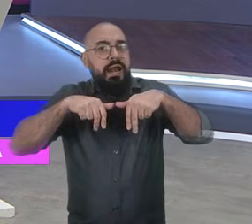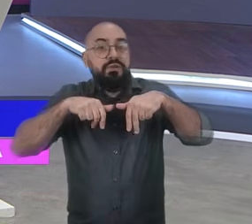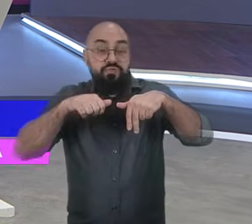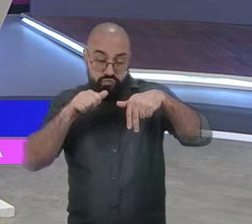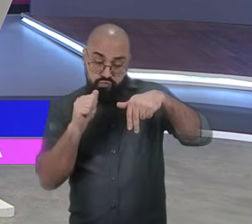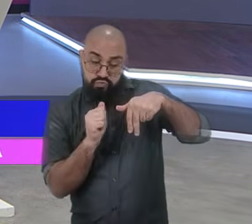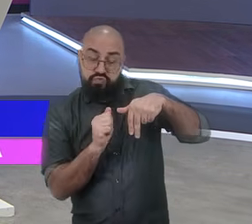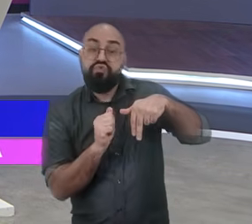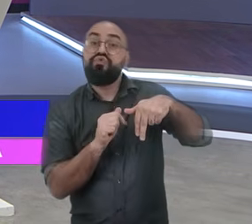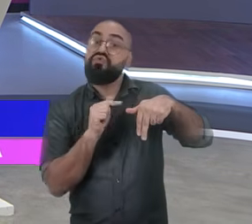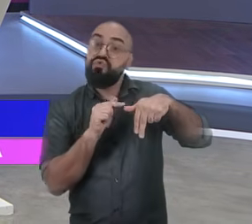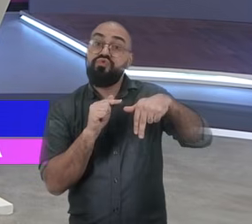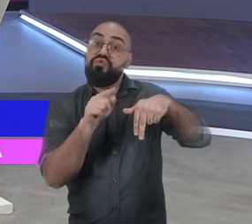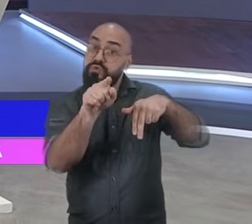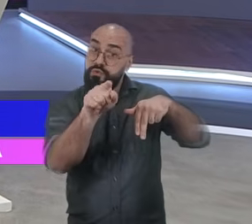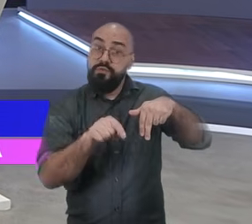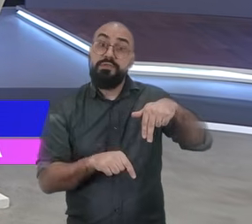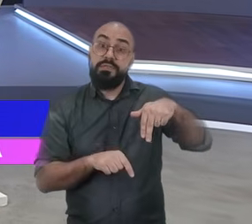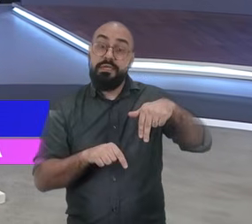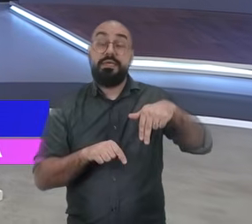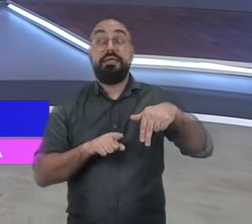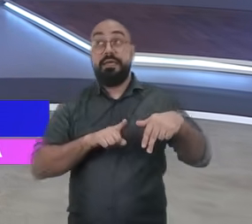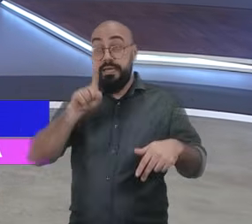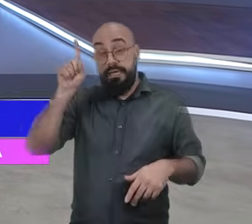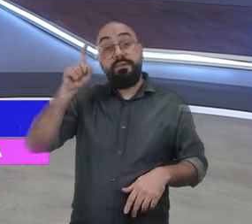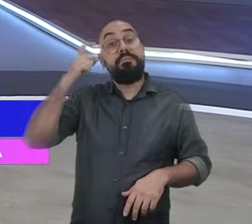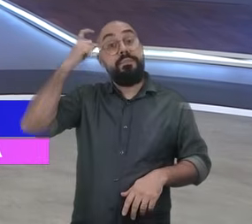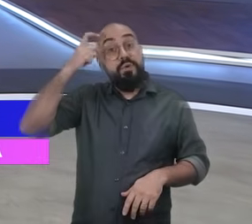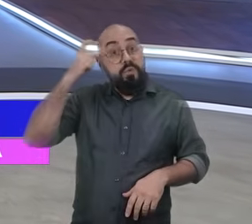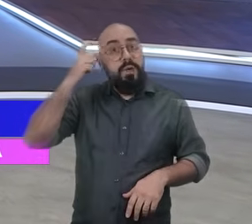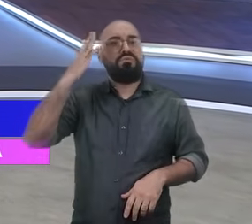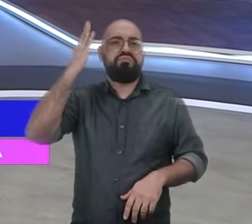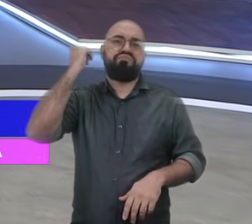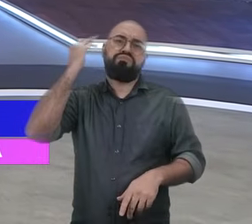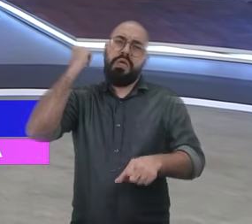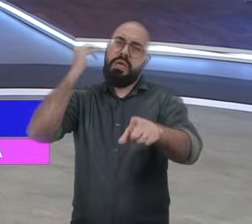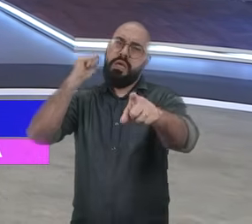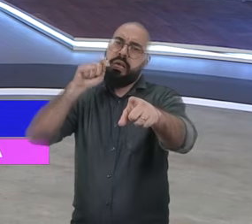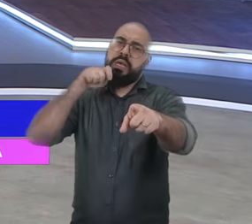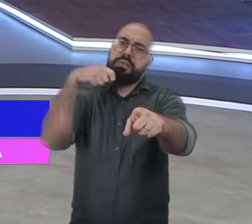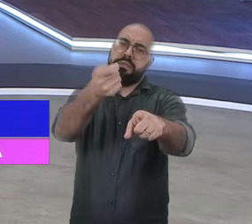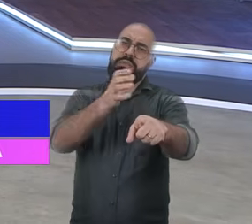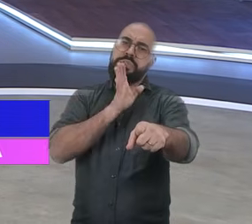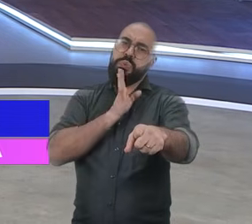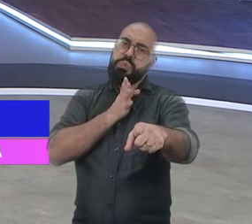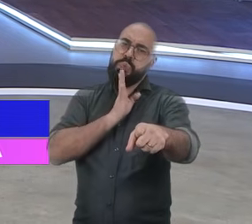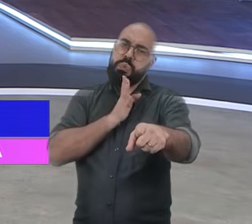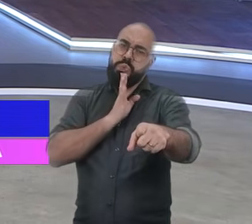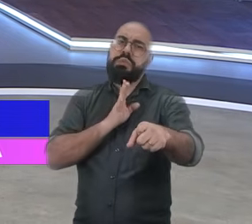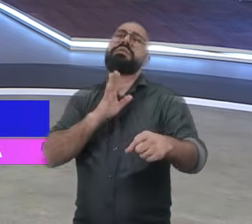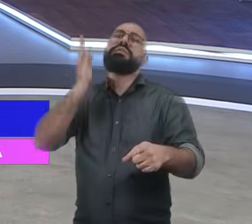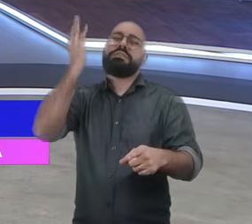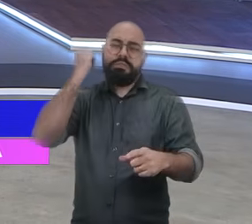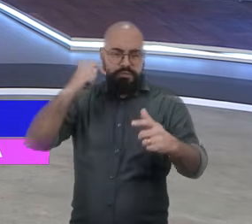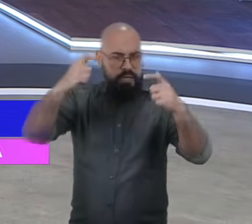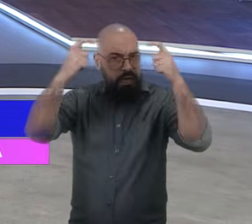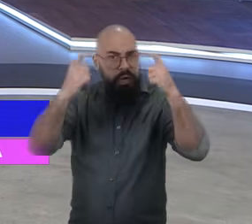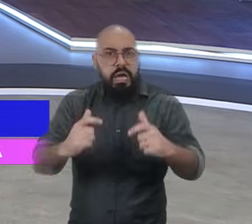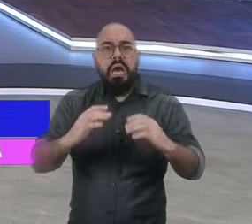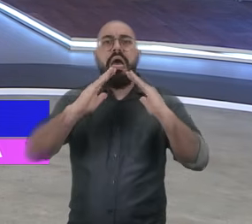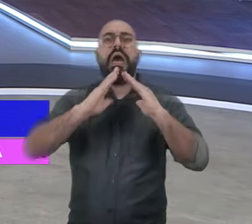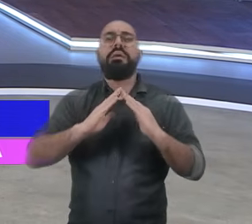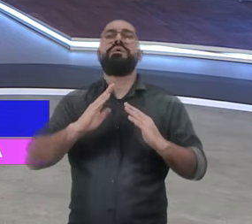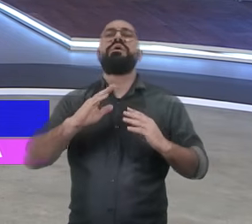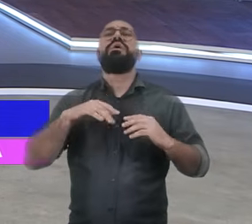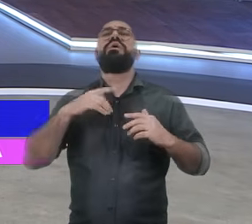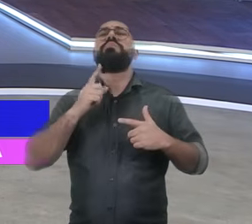está particularmente preocupado com você. Ele sabe o seu nome, ele sabe onde você mora, ele sabe quais